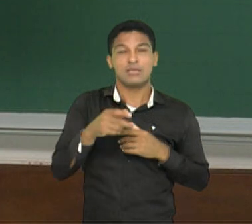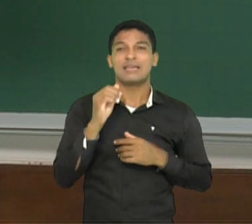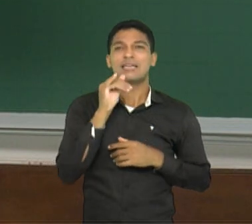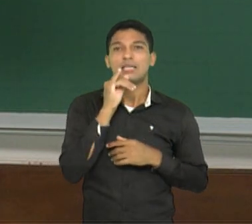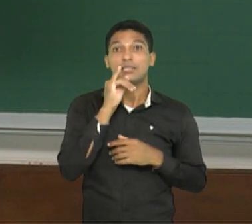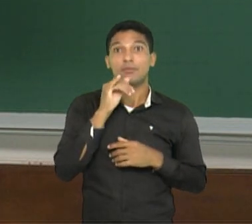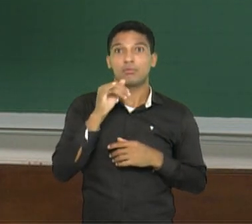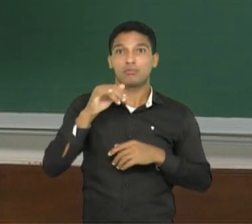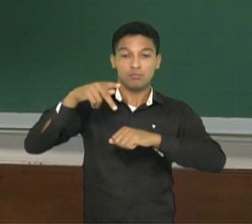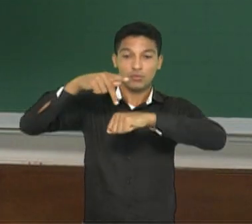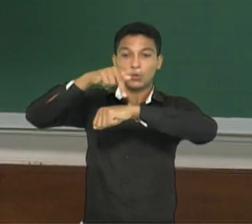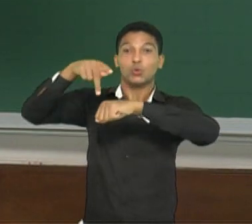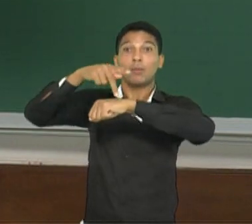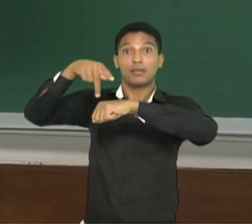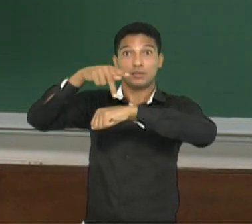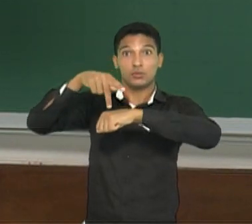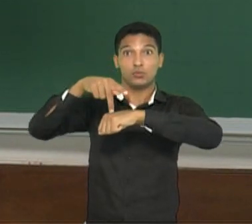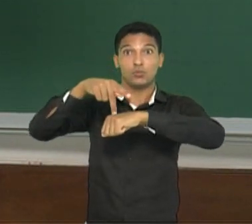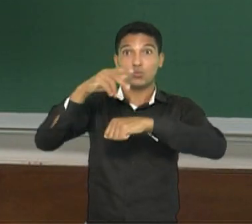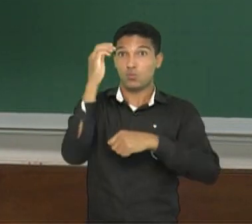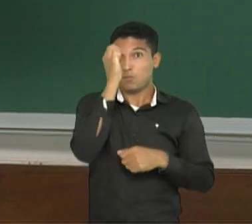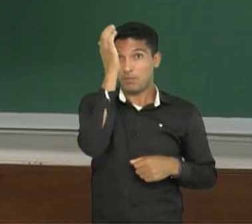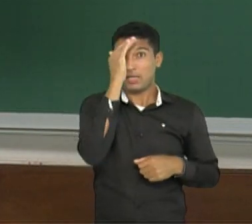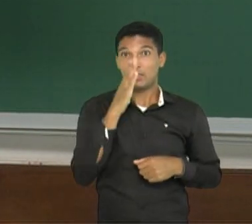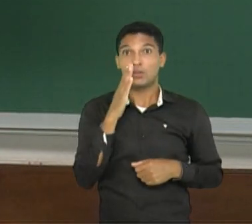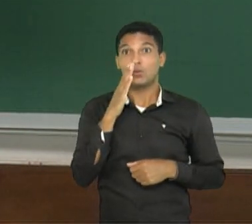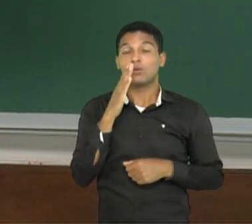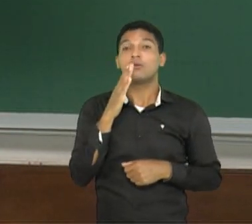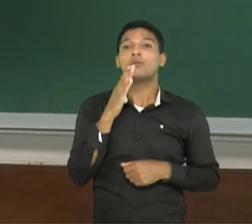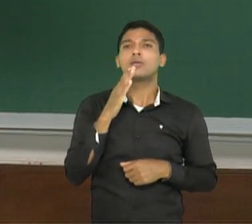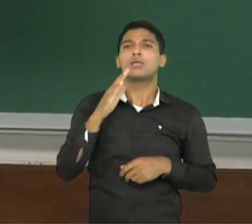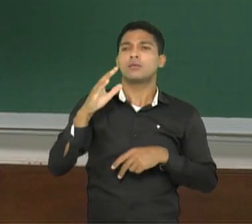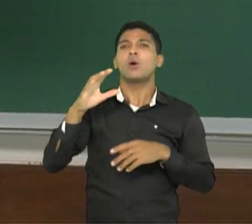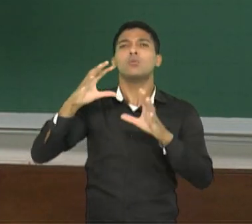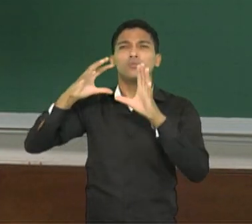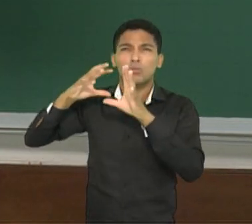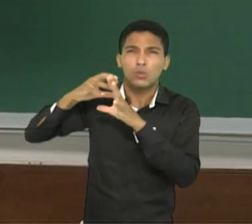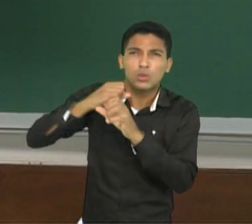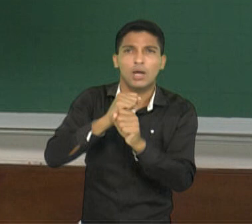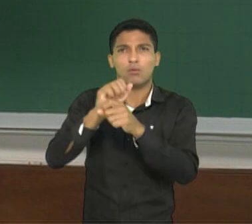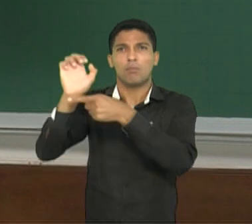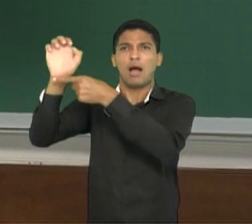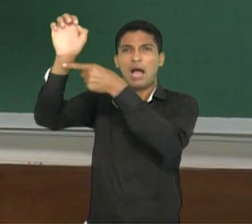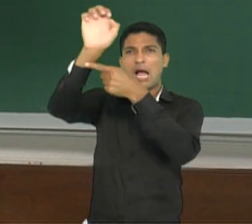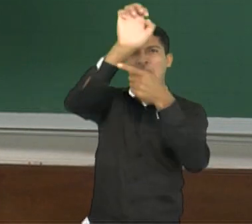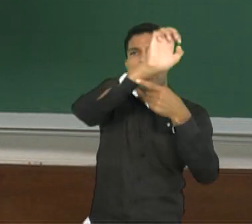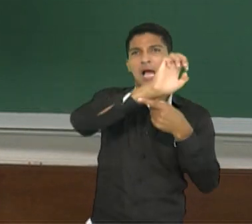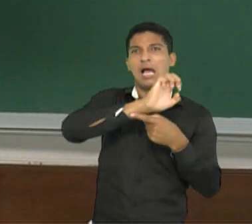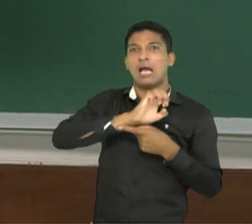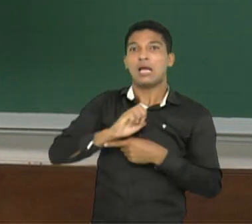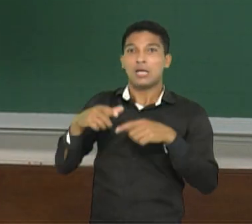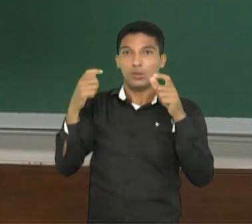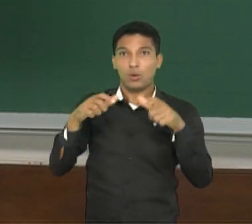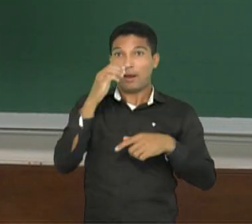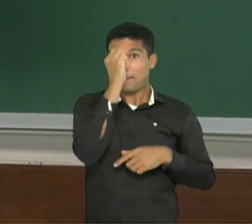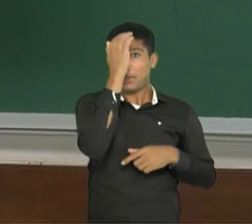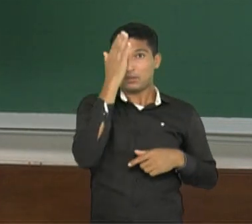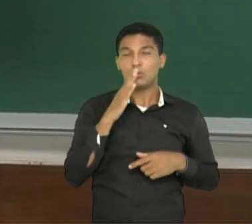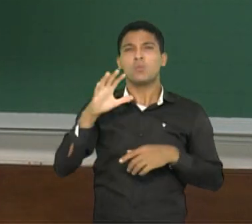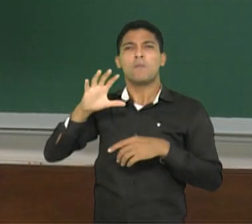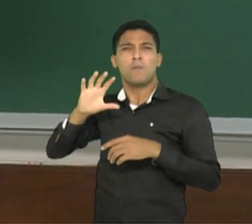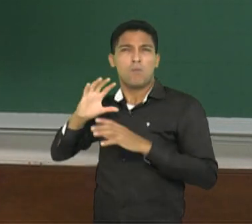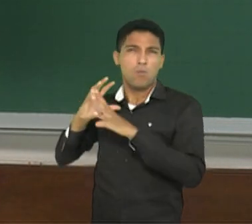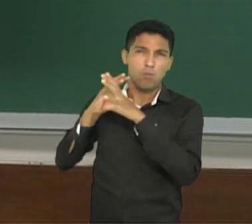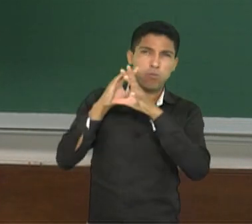população absoluta, é o total de indivíduos daquela área, daquele lugar, certo? Daquele